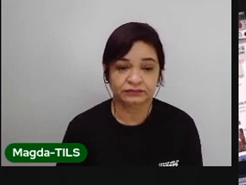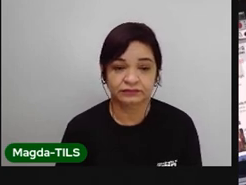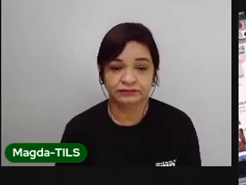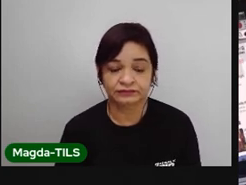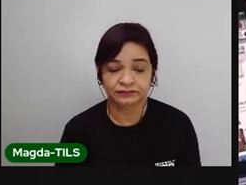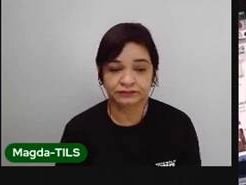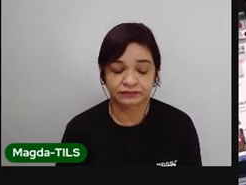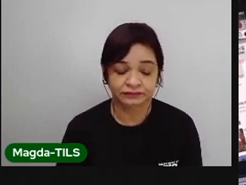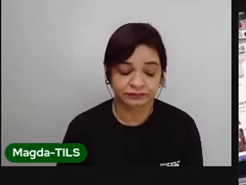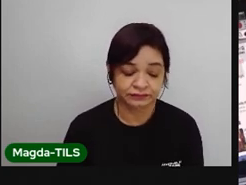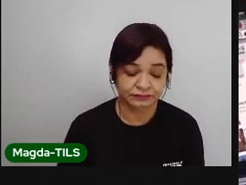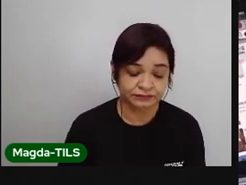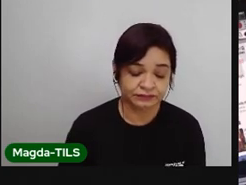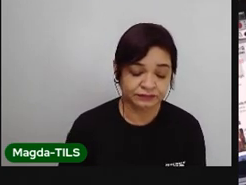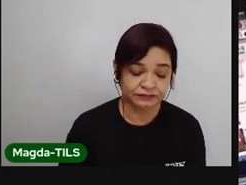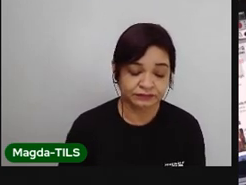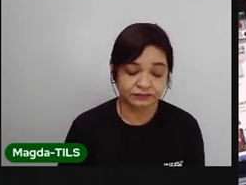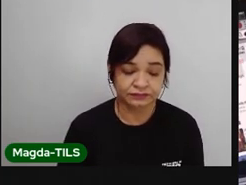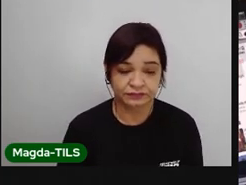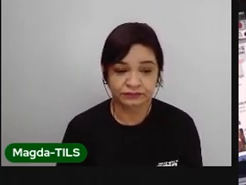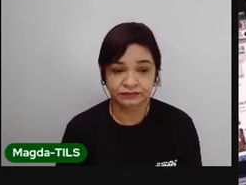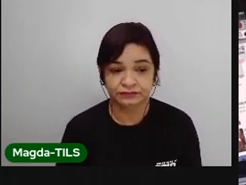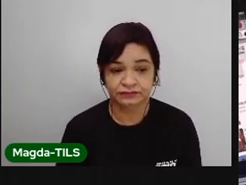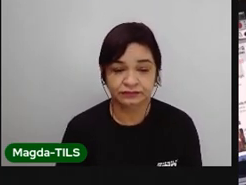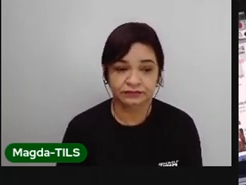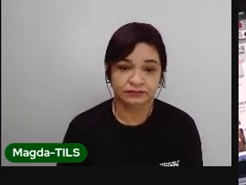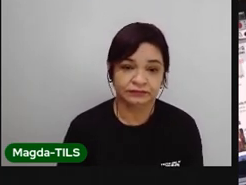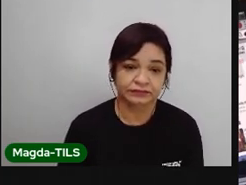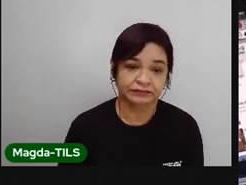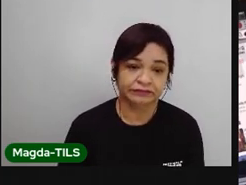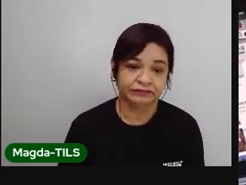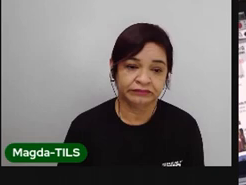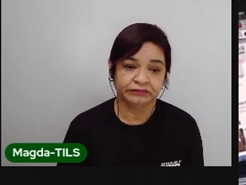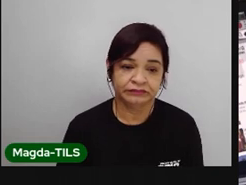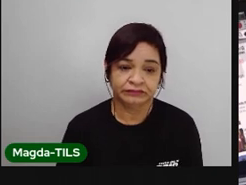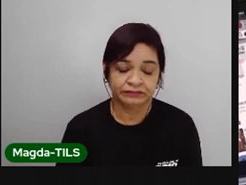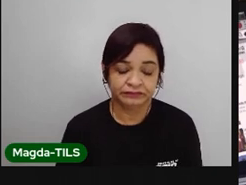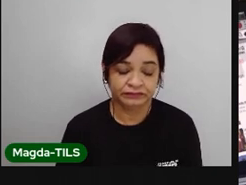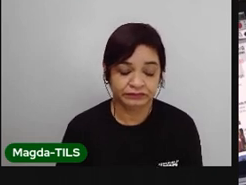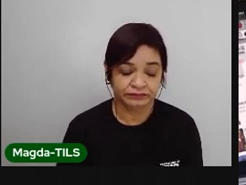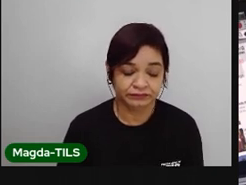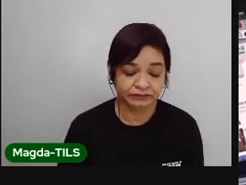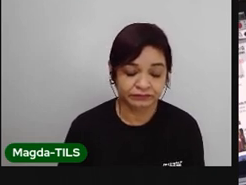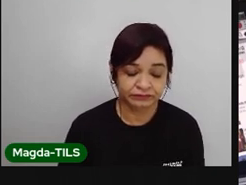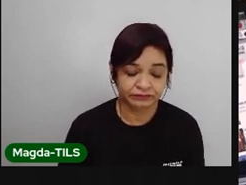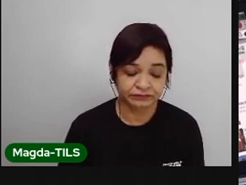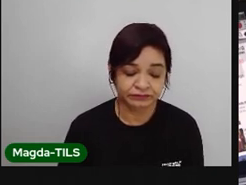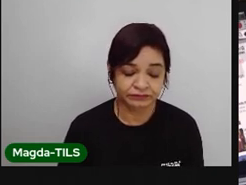Thank you.